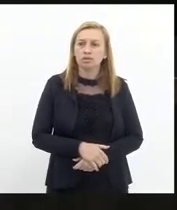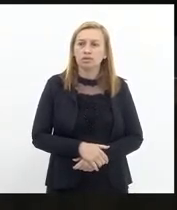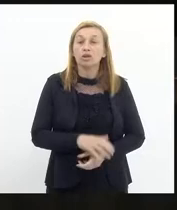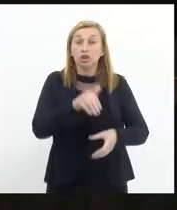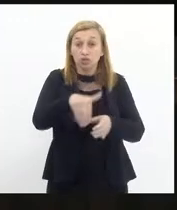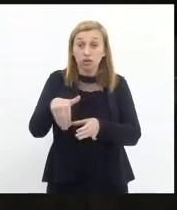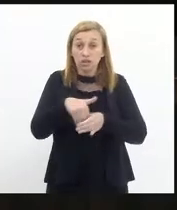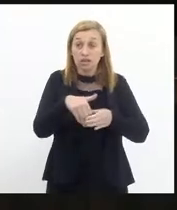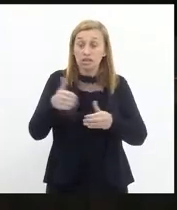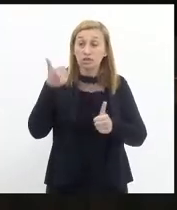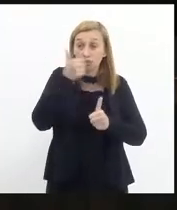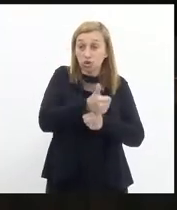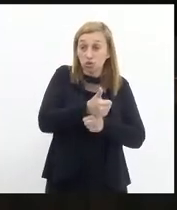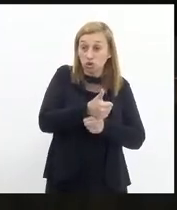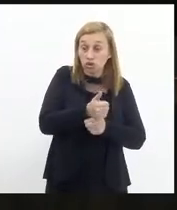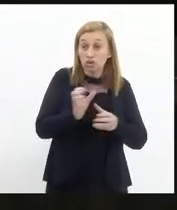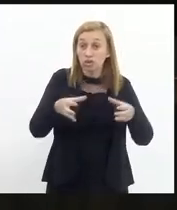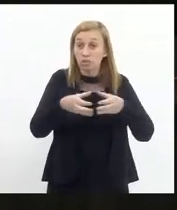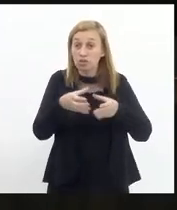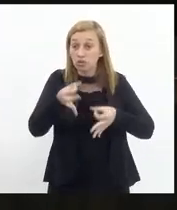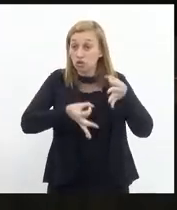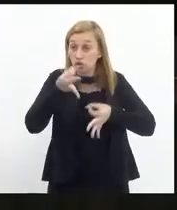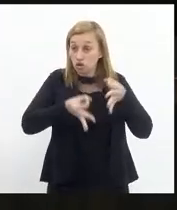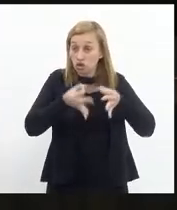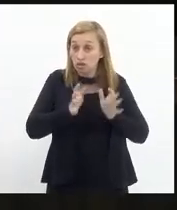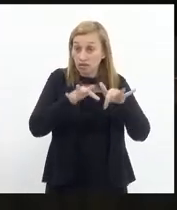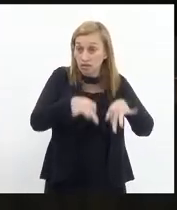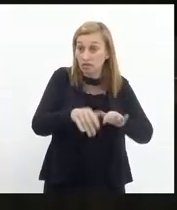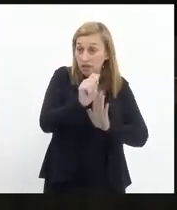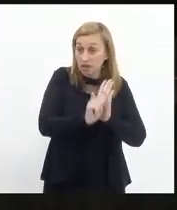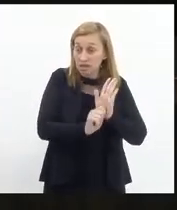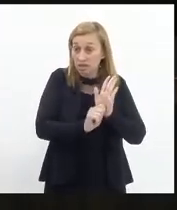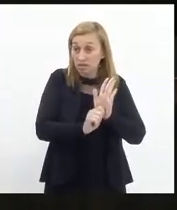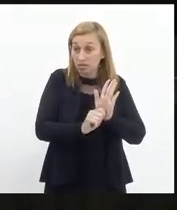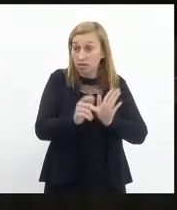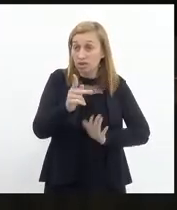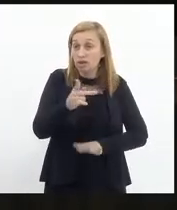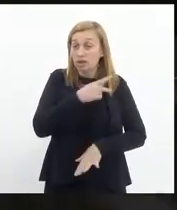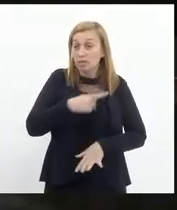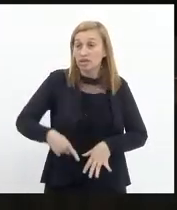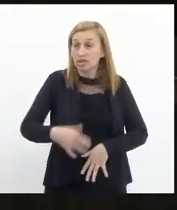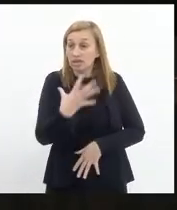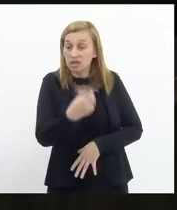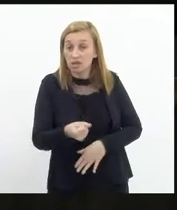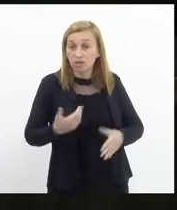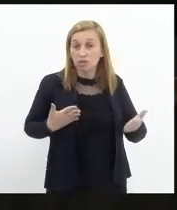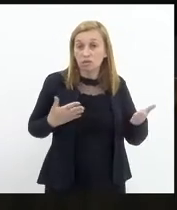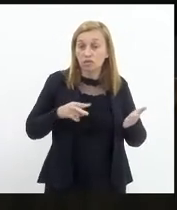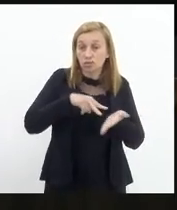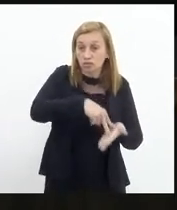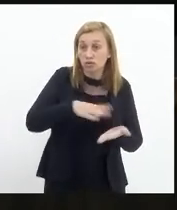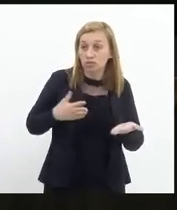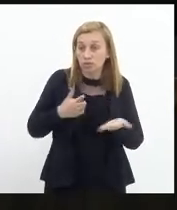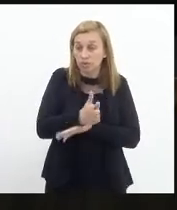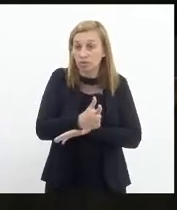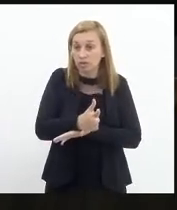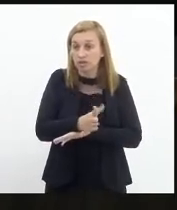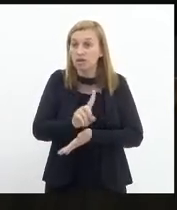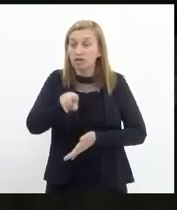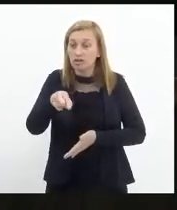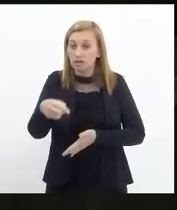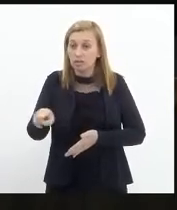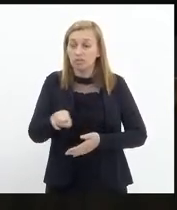votação substitutiva da Comissão de Constituição e Justiça, conforme a final de redação que a presidência defere. Seus que aprovam, permaneçam como estão aprovados, vai